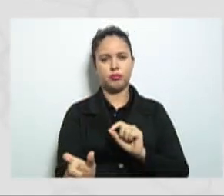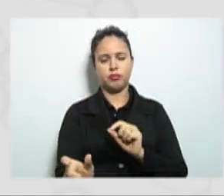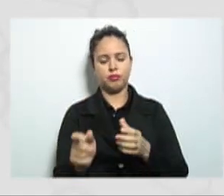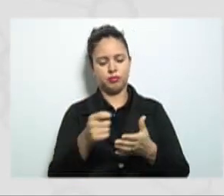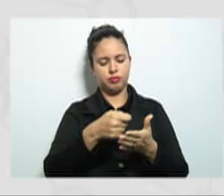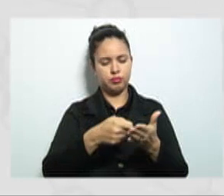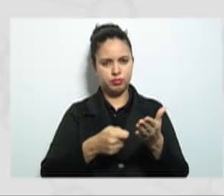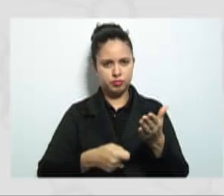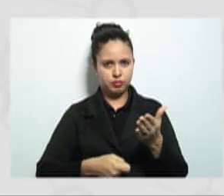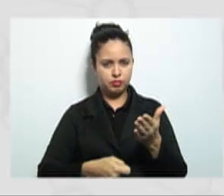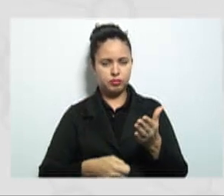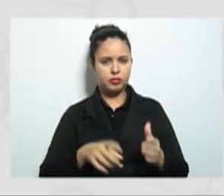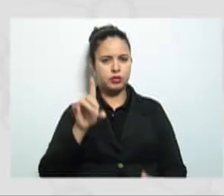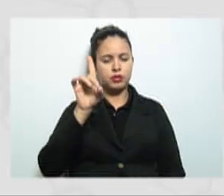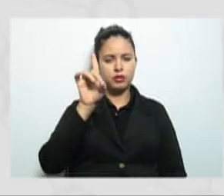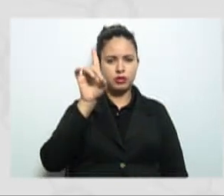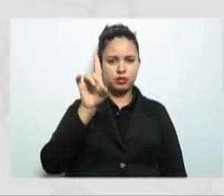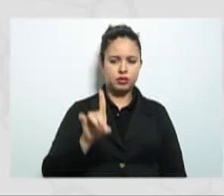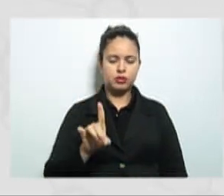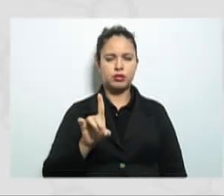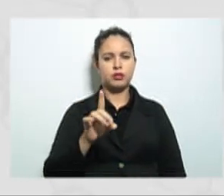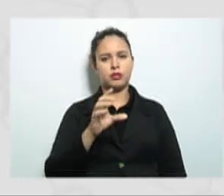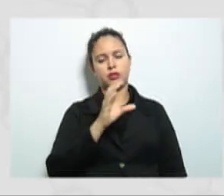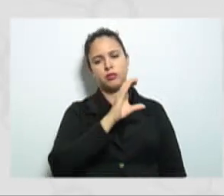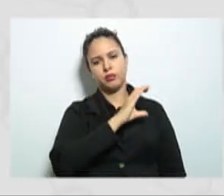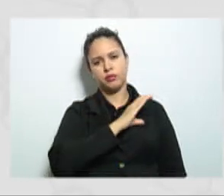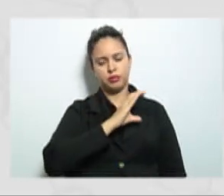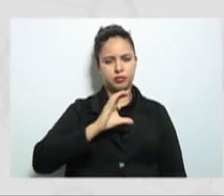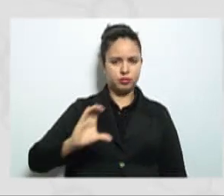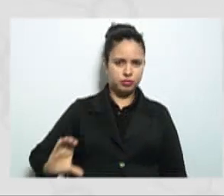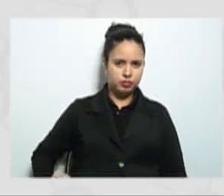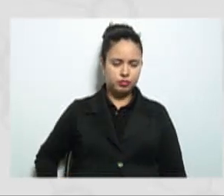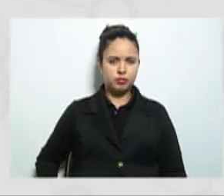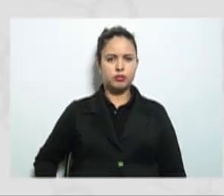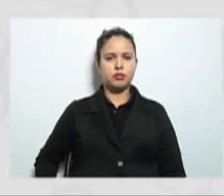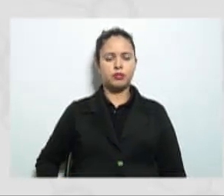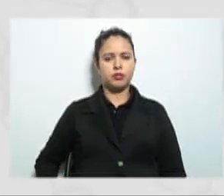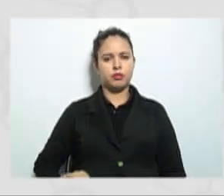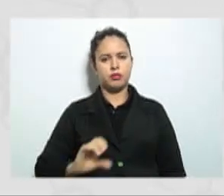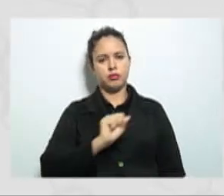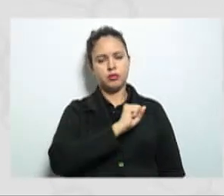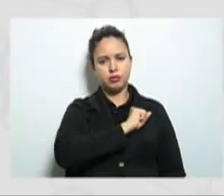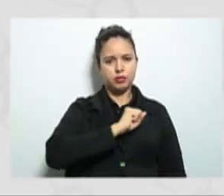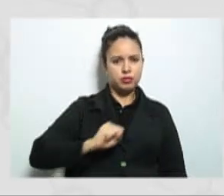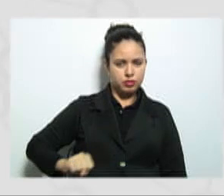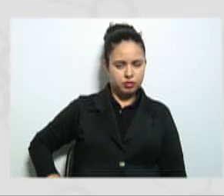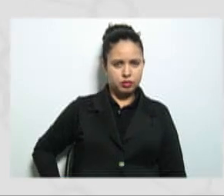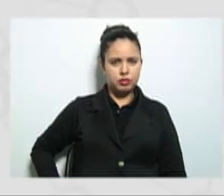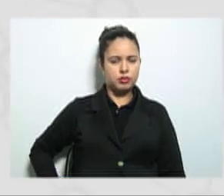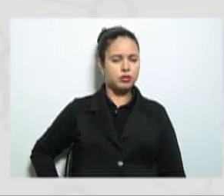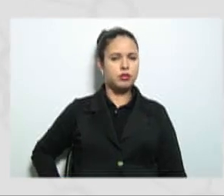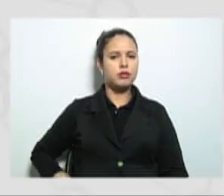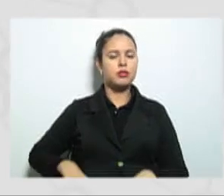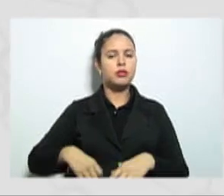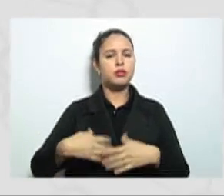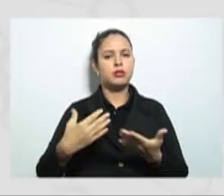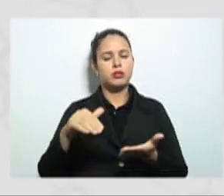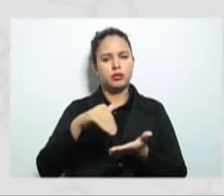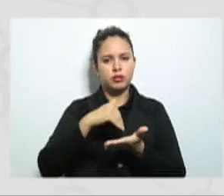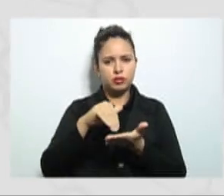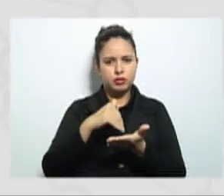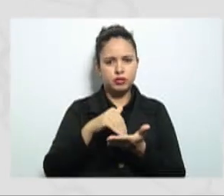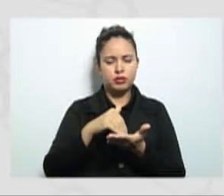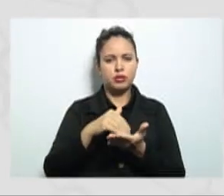escrevendo, por exemplo, para um diretor, para um coordenador, para um secretário. Qual é o pronome de